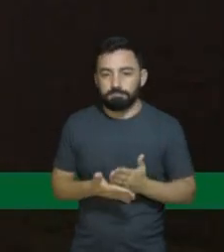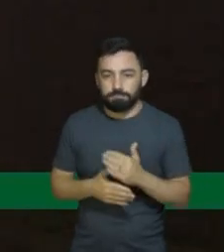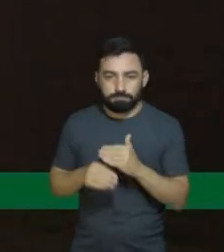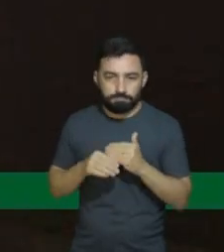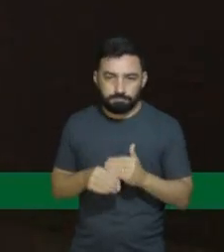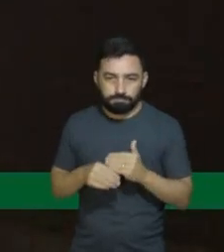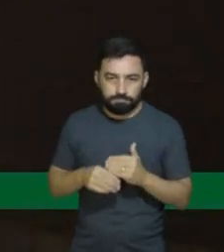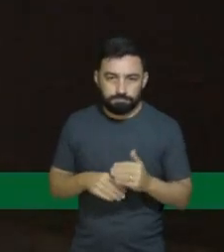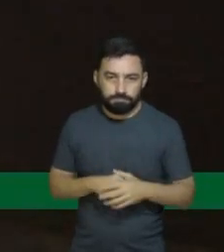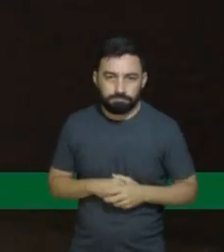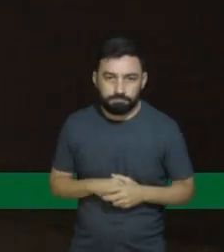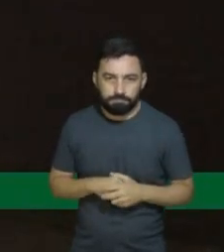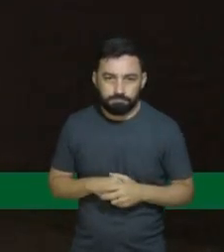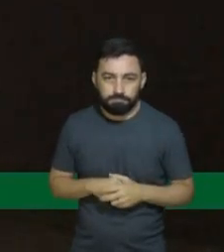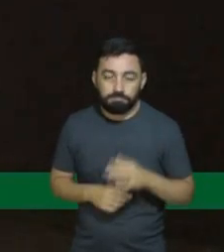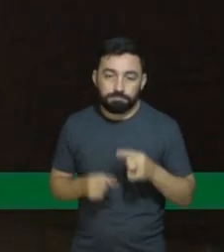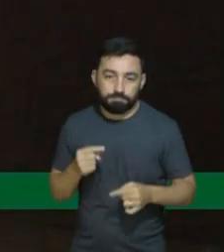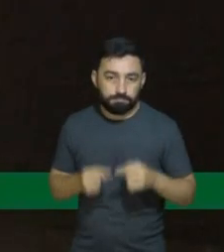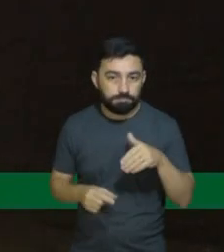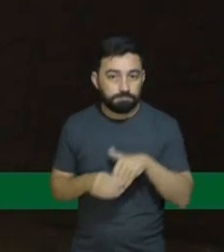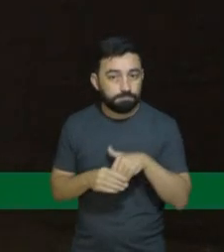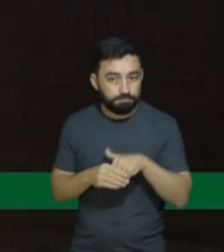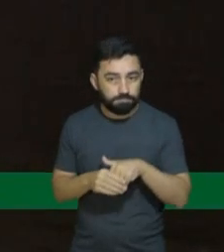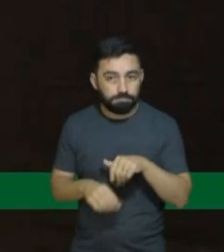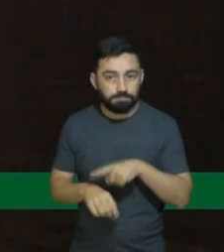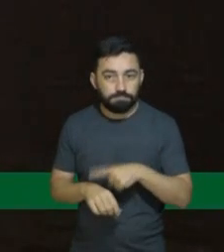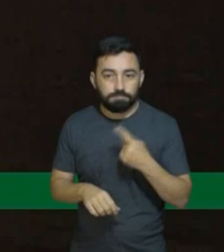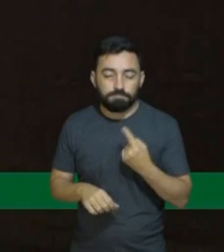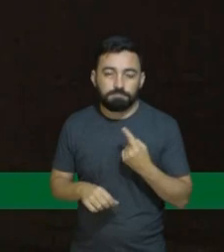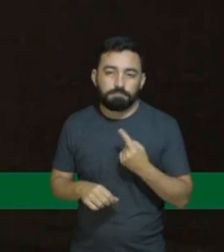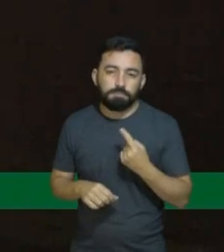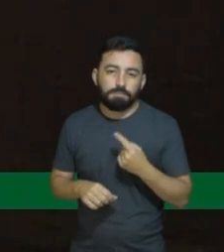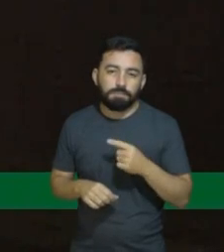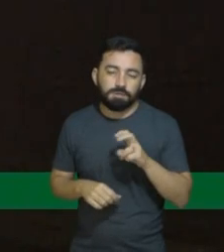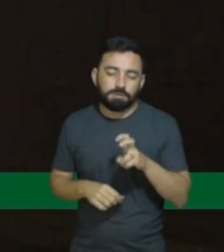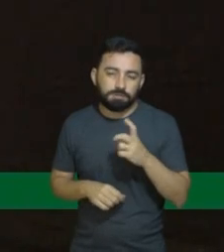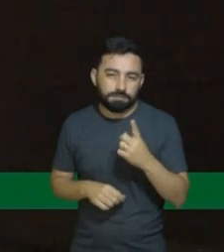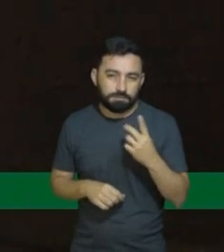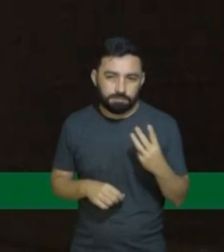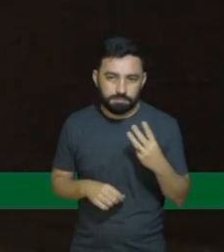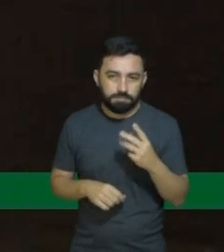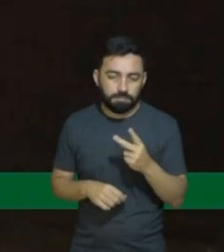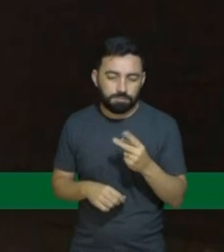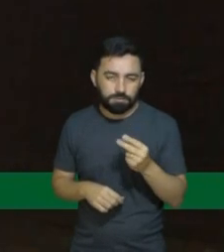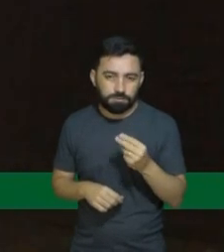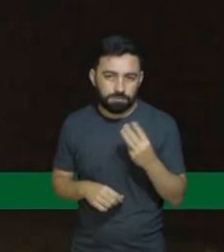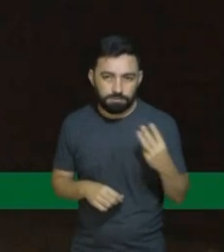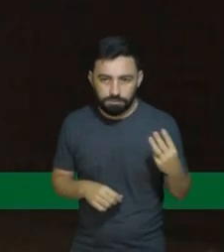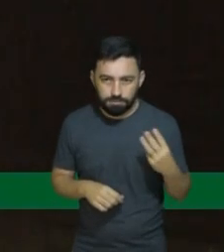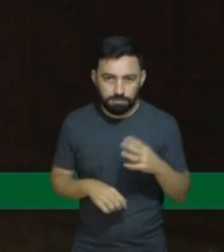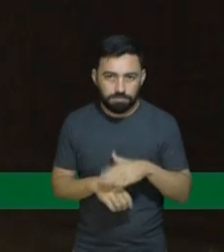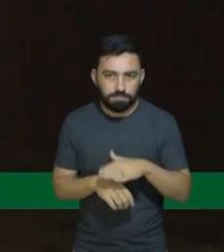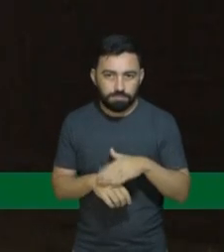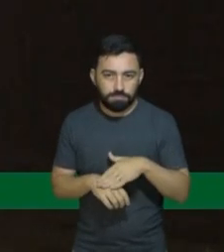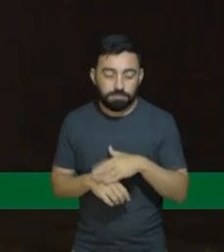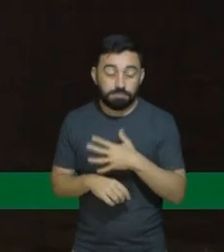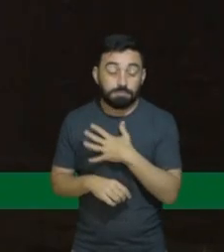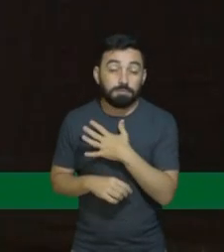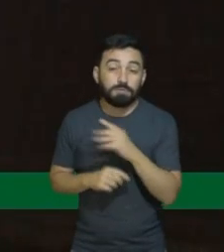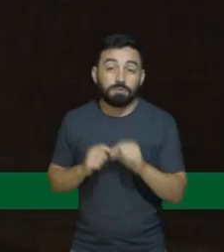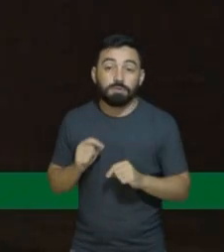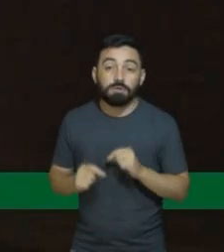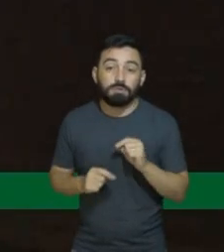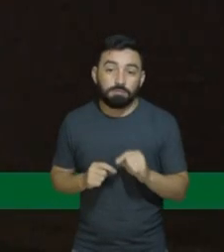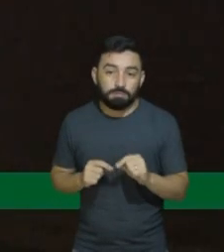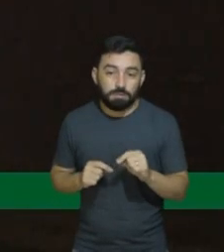aprovado por unanimidade discussão e votação em torno único do projeto de lei 50322 autoria Deputado Napoleão Bernardes Altera